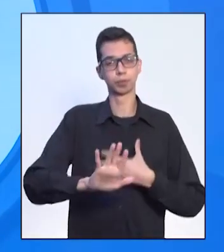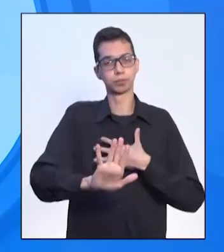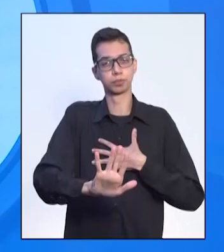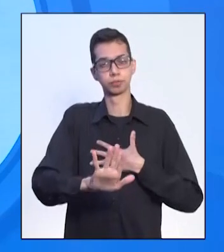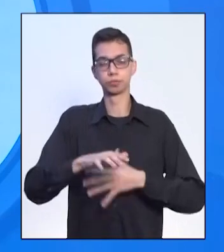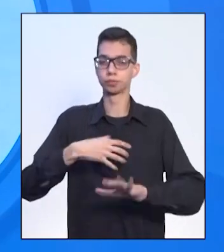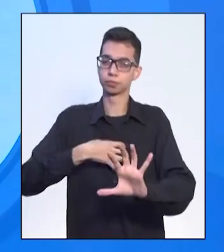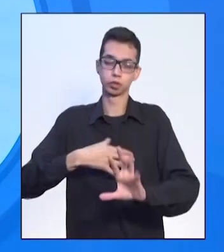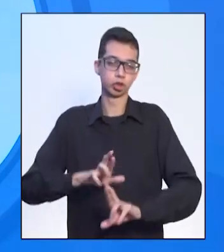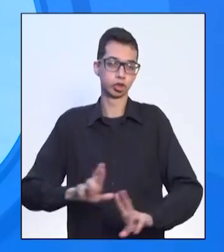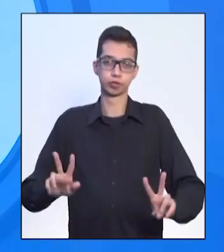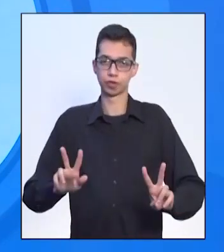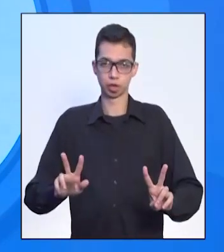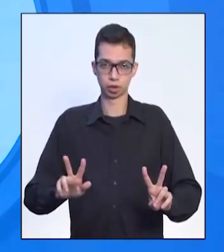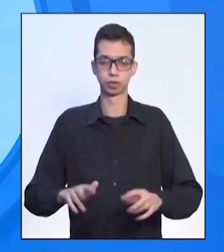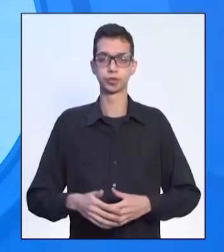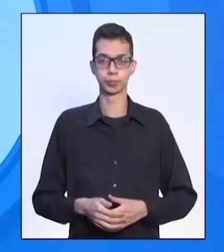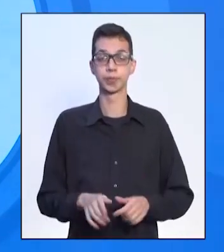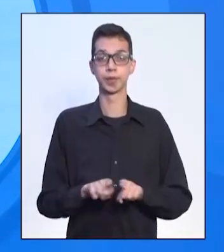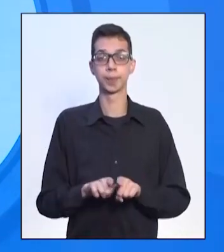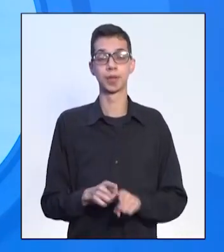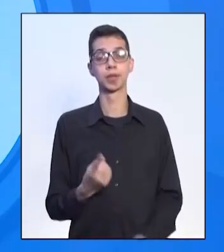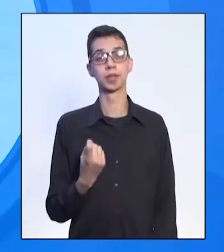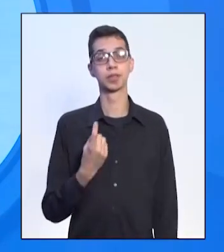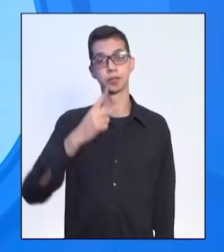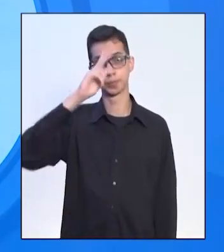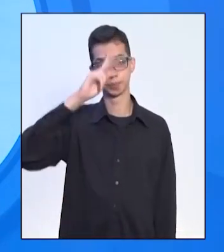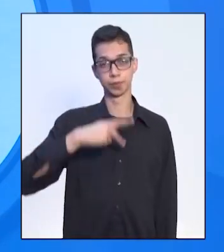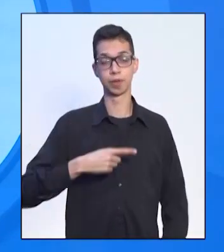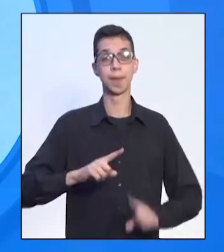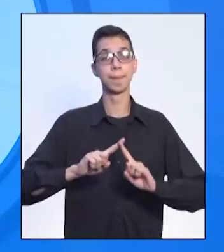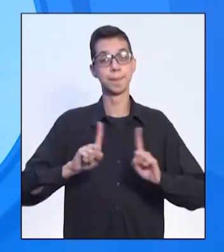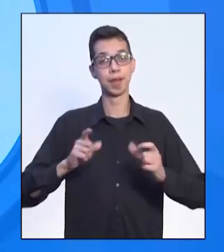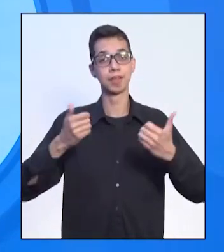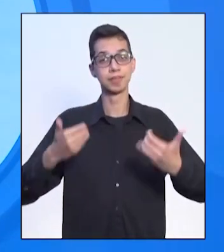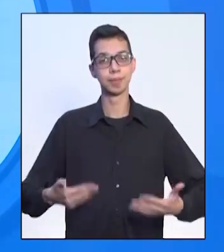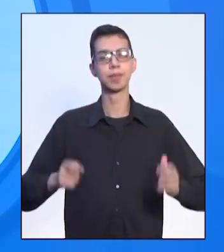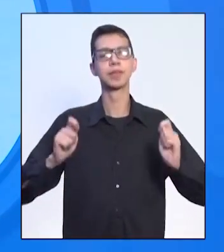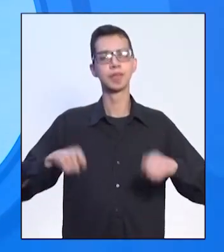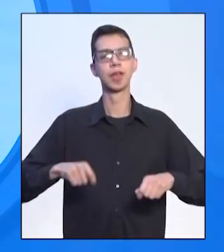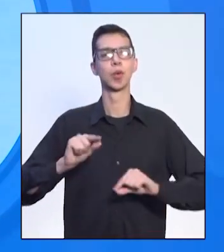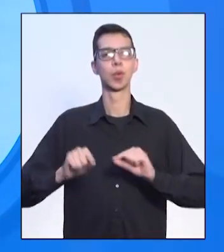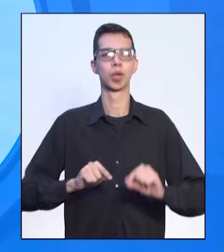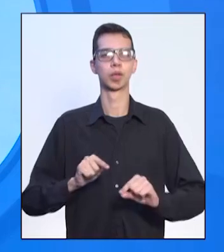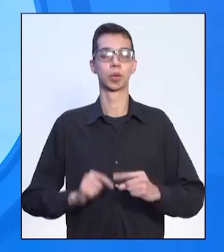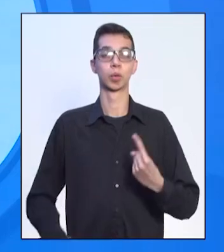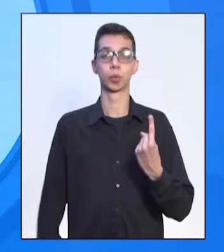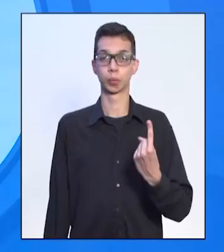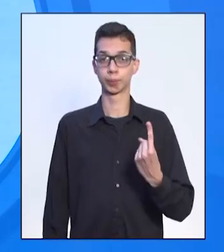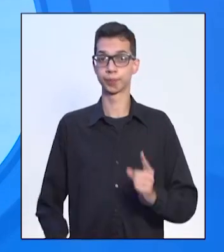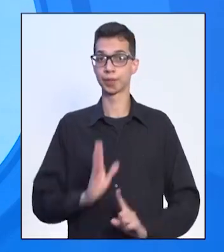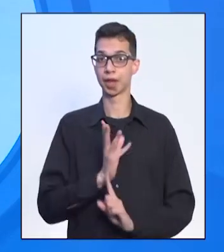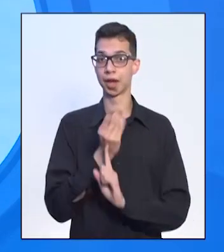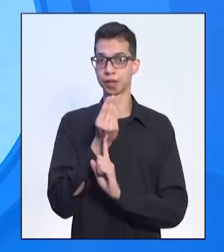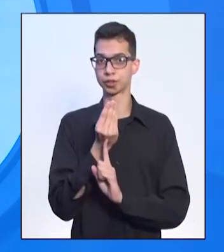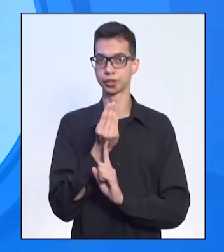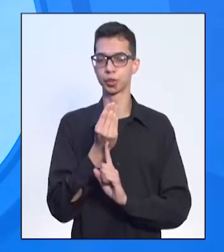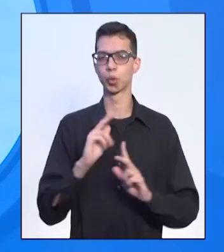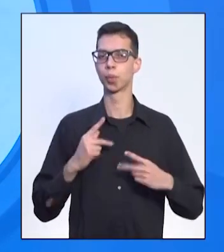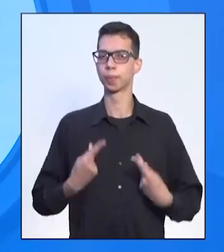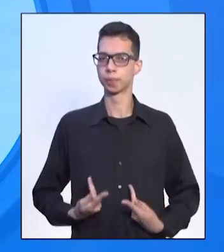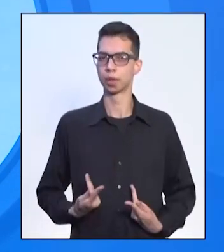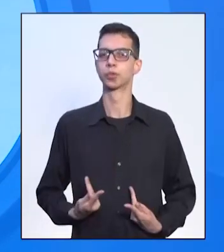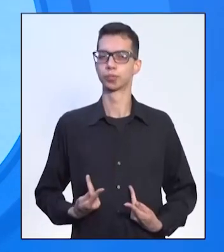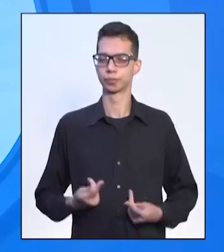nossa individualidade. E aqui a gente pode pontuar que, a arte é uma característica da condição humana. Se o ser humano ele tem